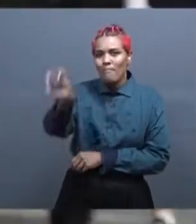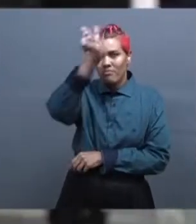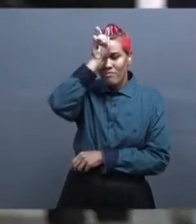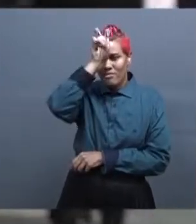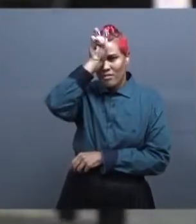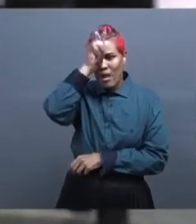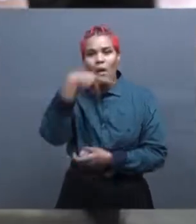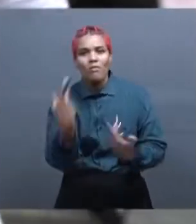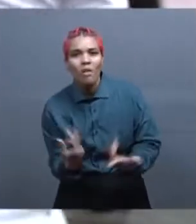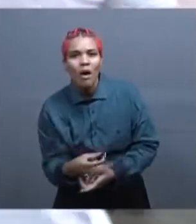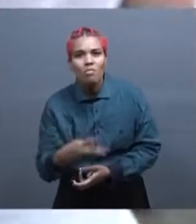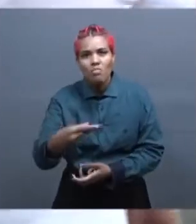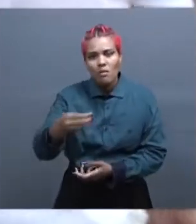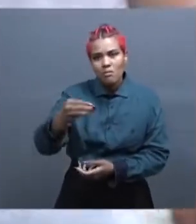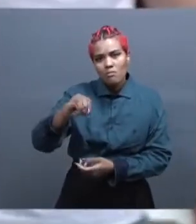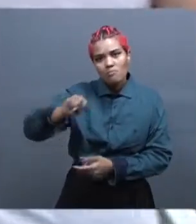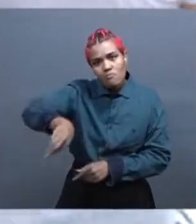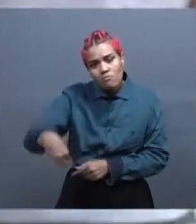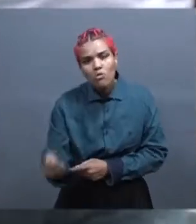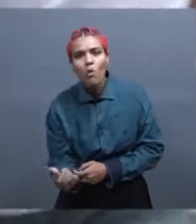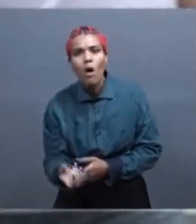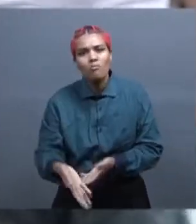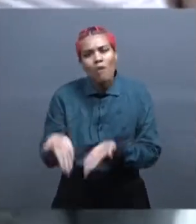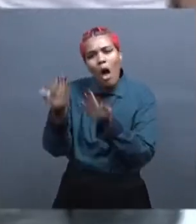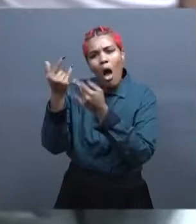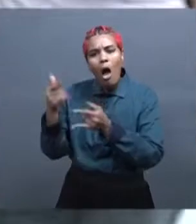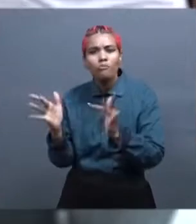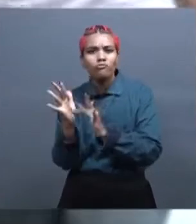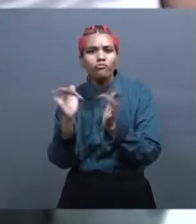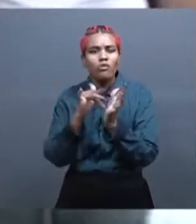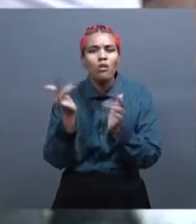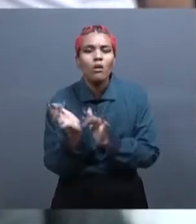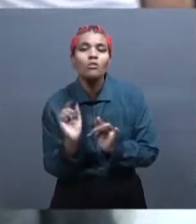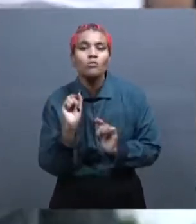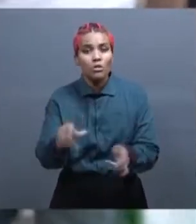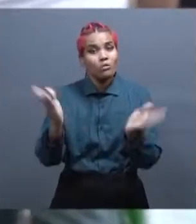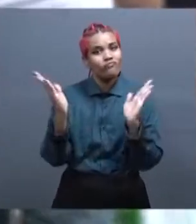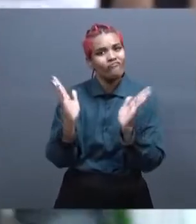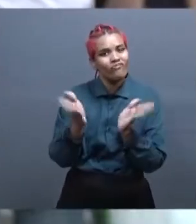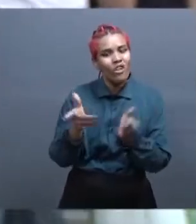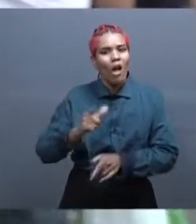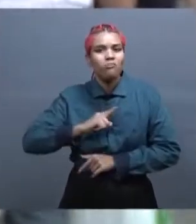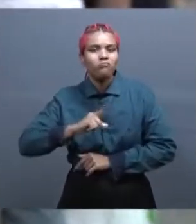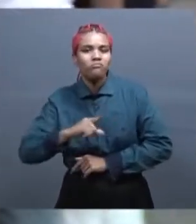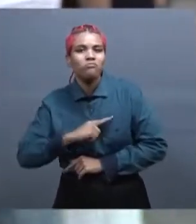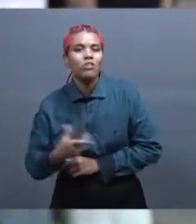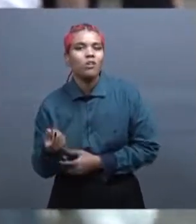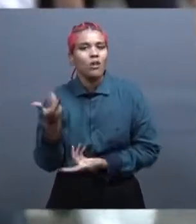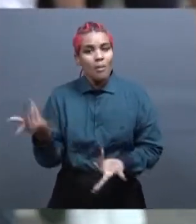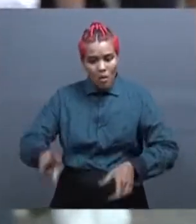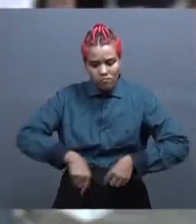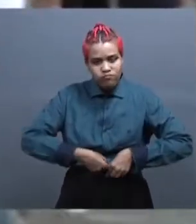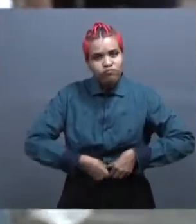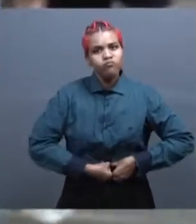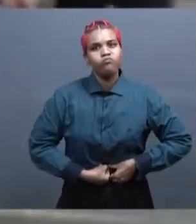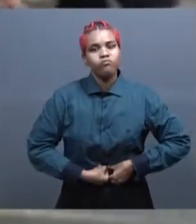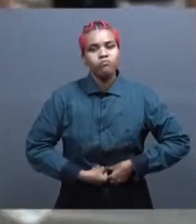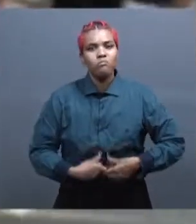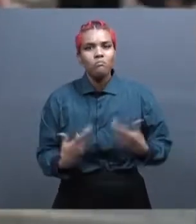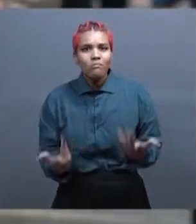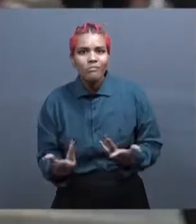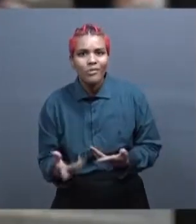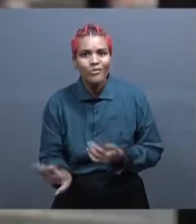mil anos antes de cristo onde as pessoas usavam enfeites pendurados no umbigo para os faraós por